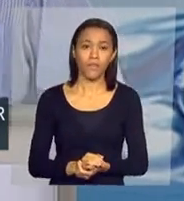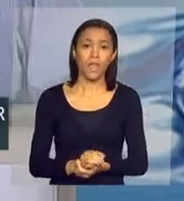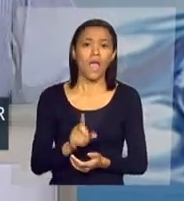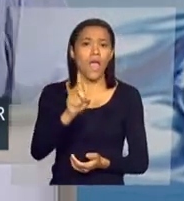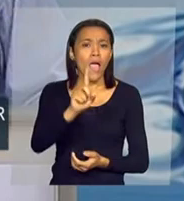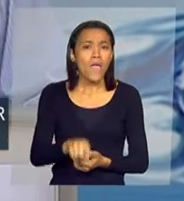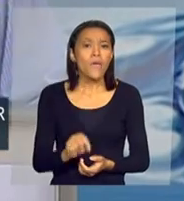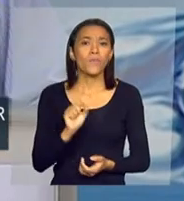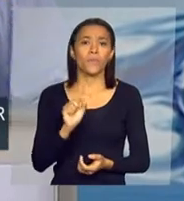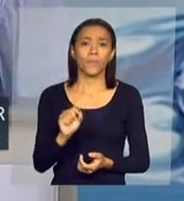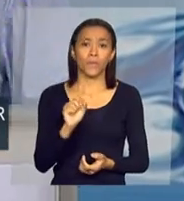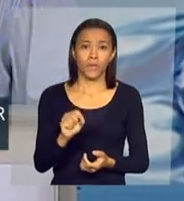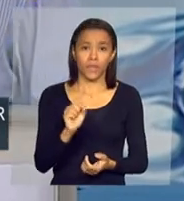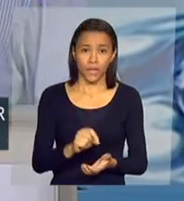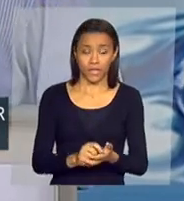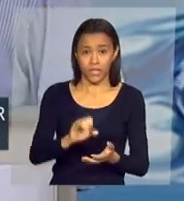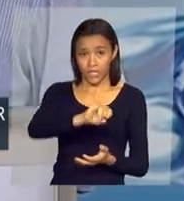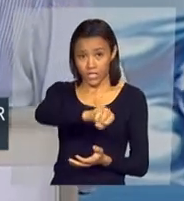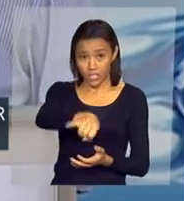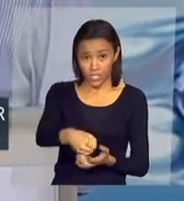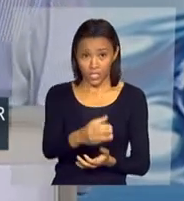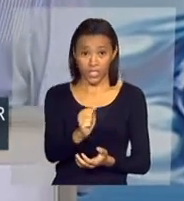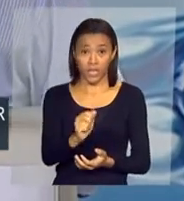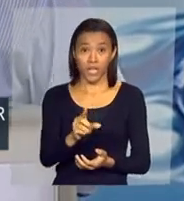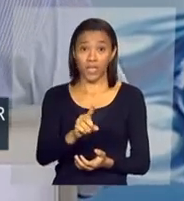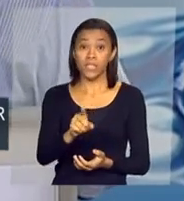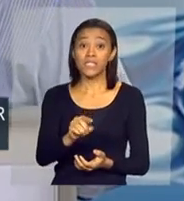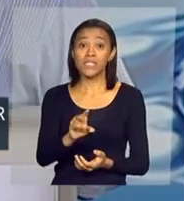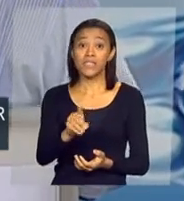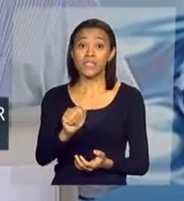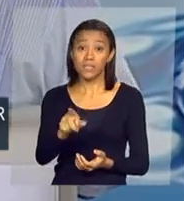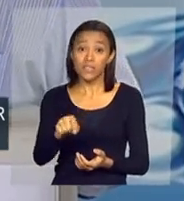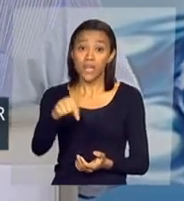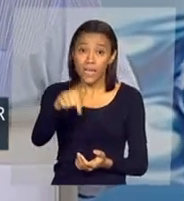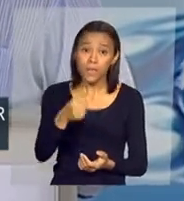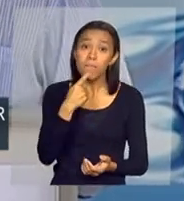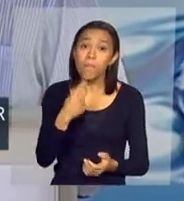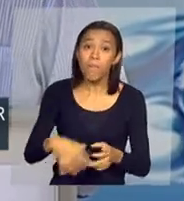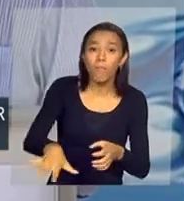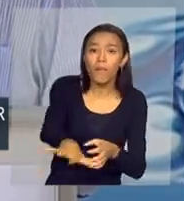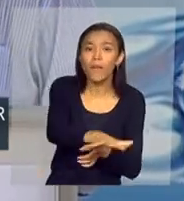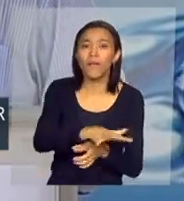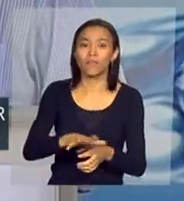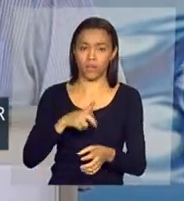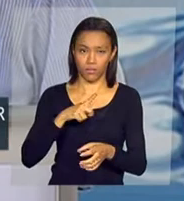respeito à exploração das jazidas de cal que possuímos em nosso município.